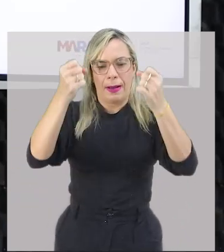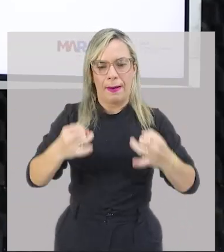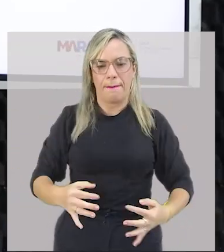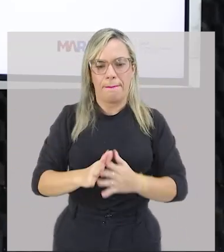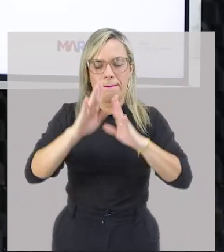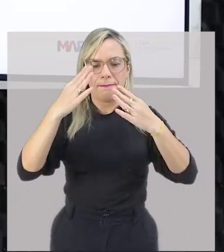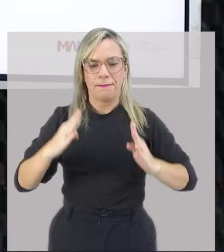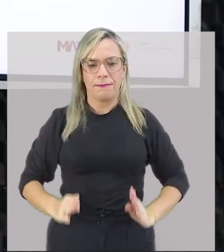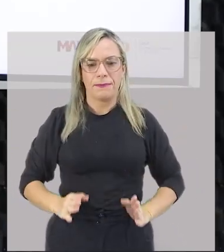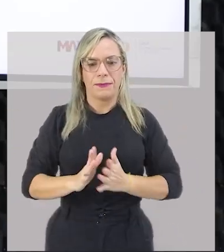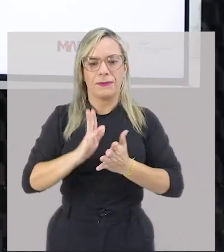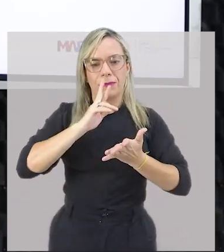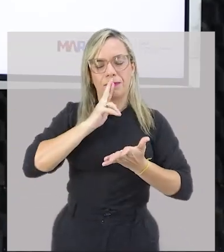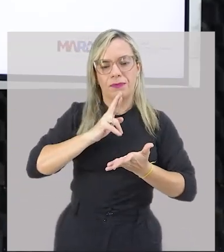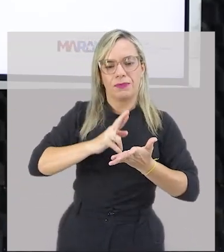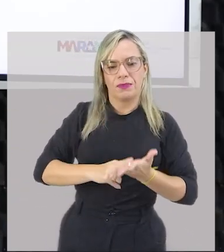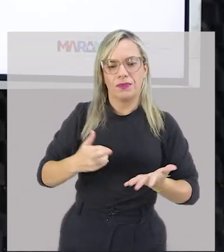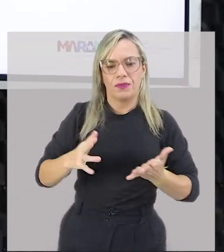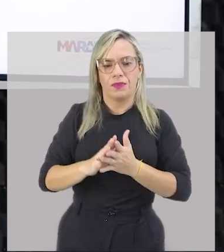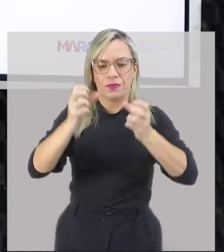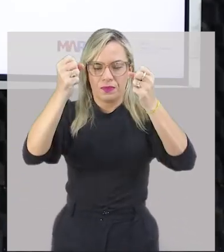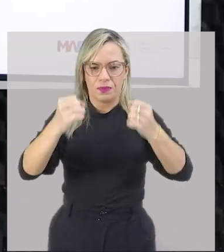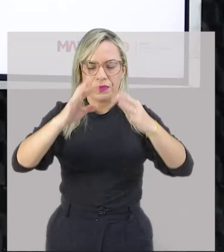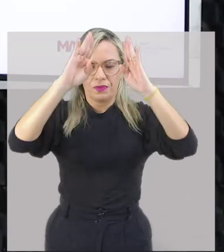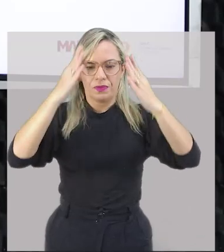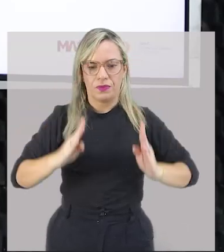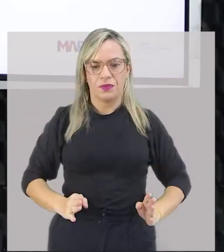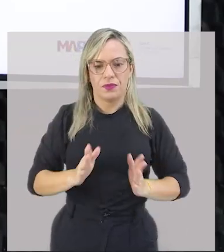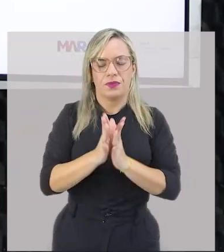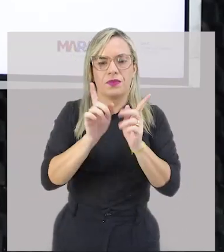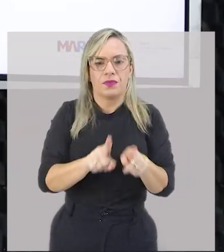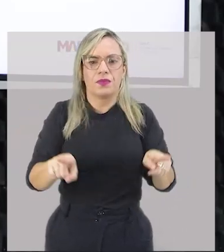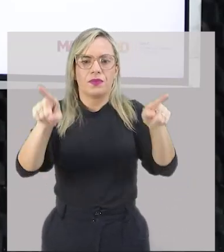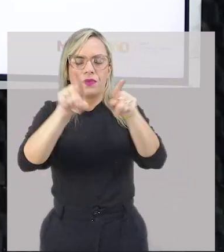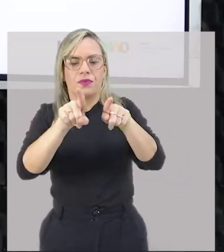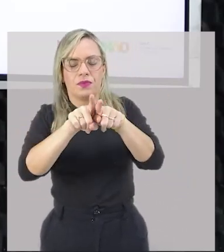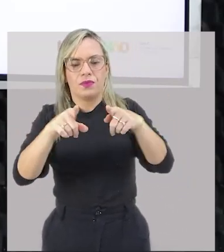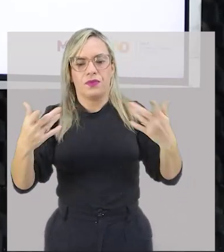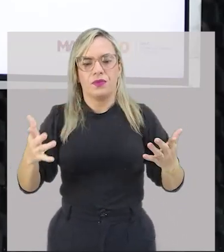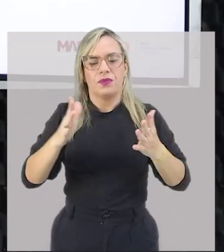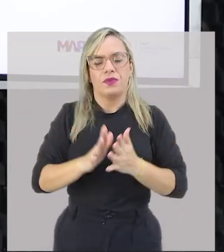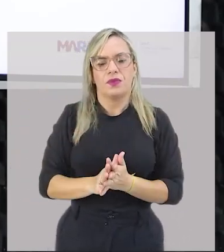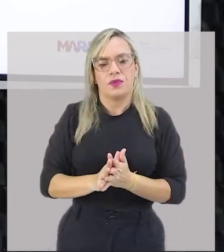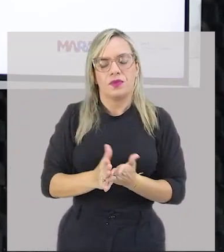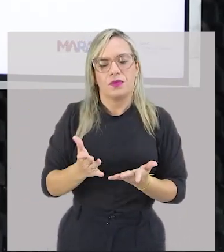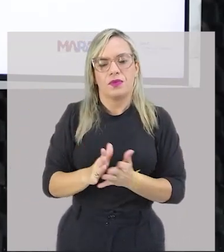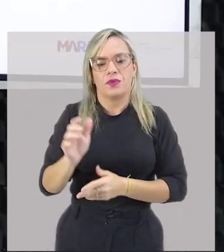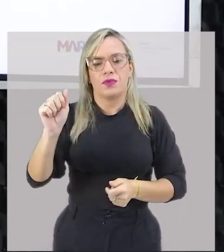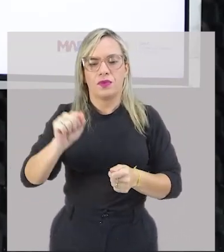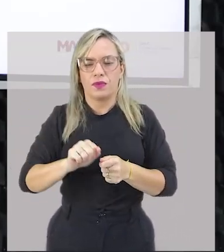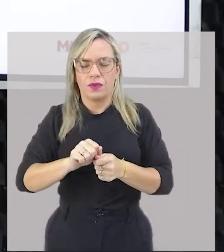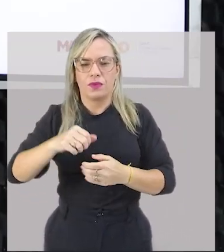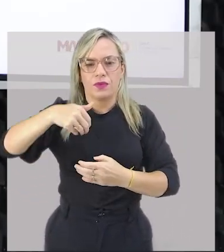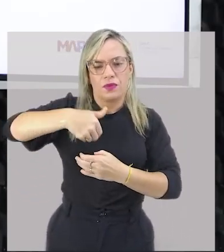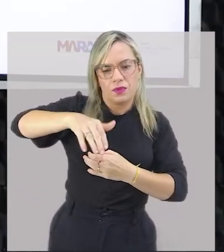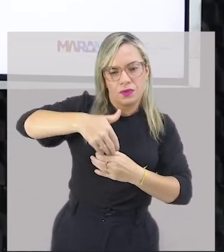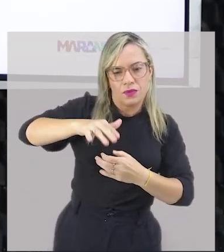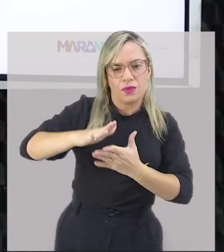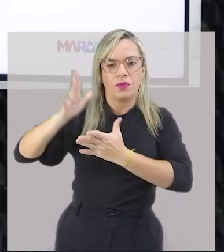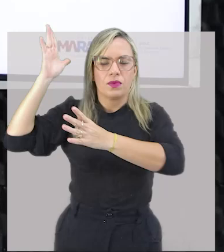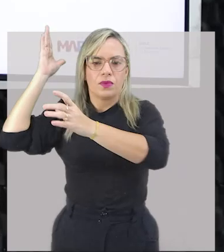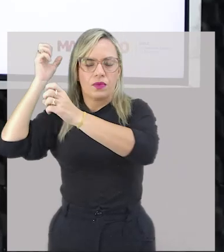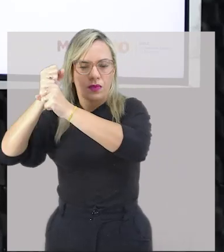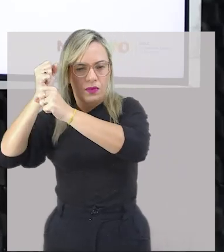comentar. Além de resolver e de comentar, também iremos dar alguns toques para vocês, recordar um